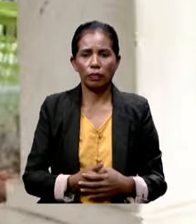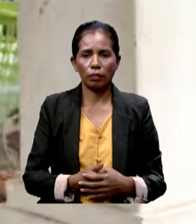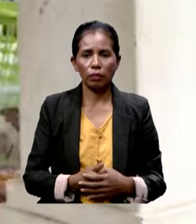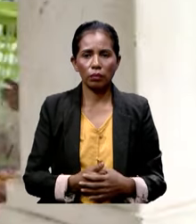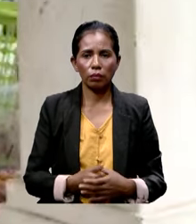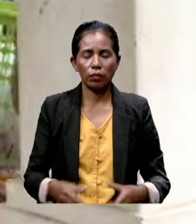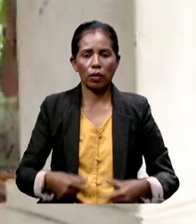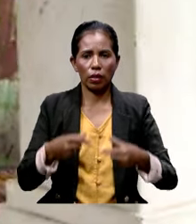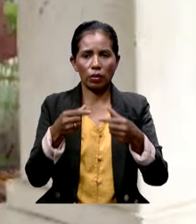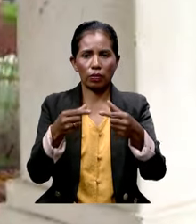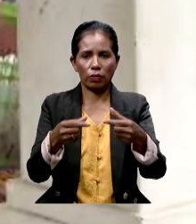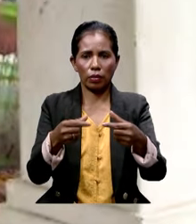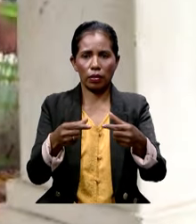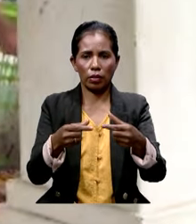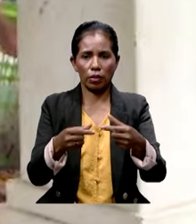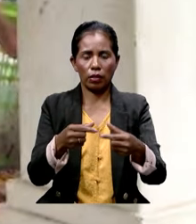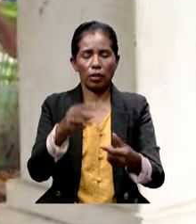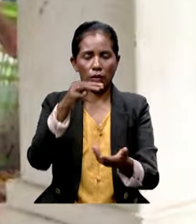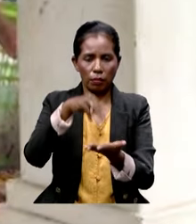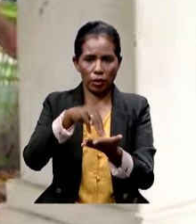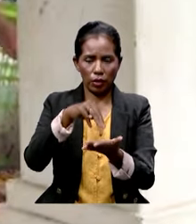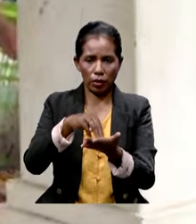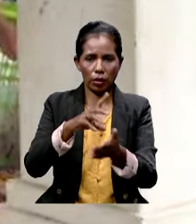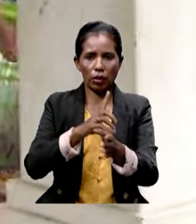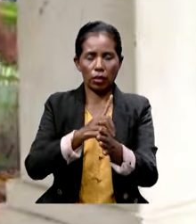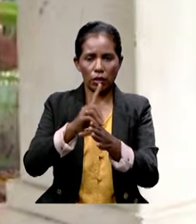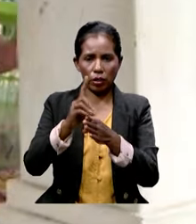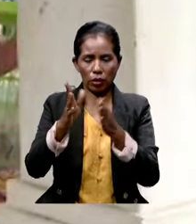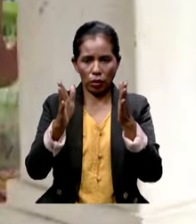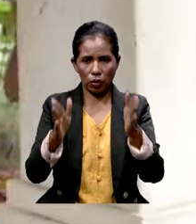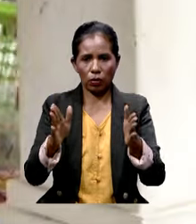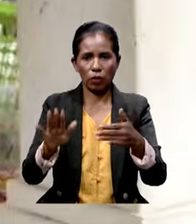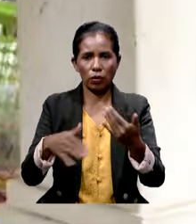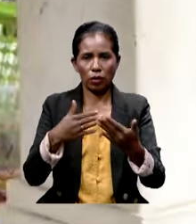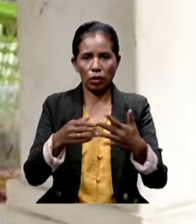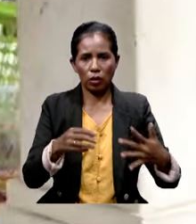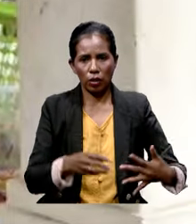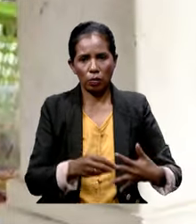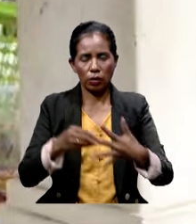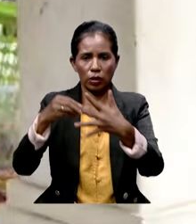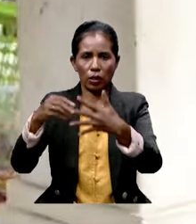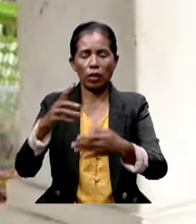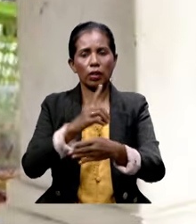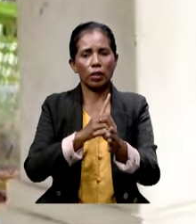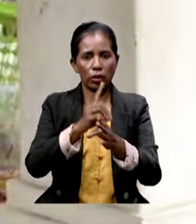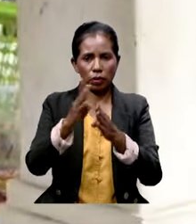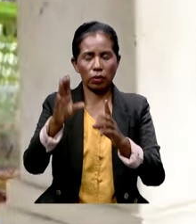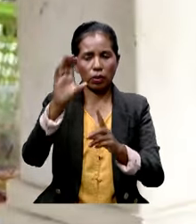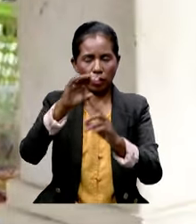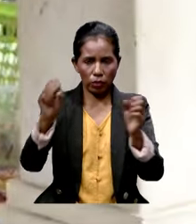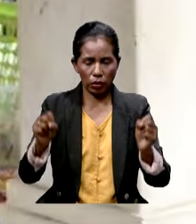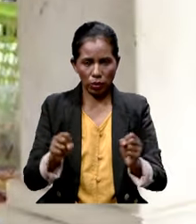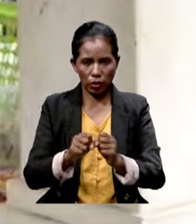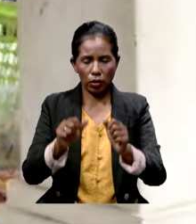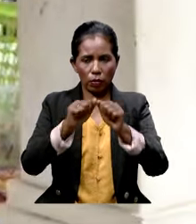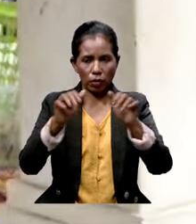atu fo matéria ba diretor sira, liu diretor sira, chefe suco sira, administrador